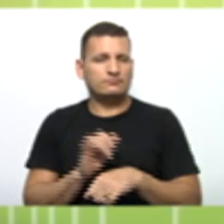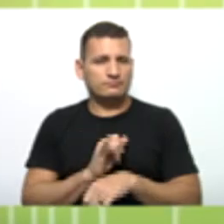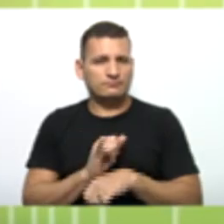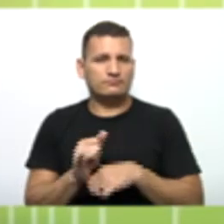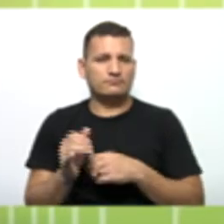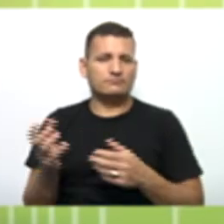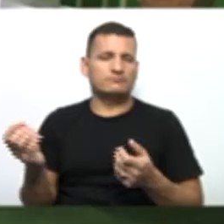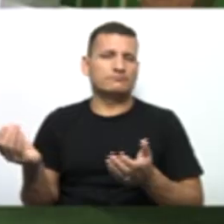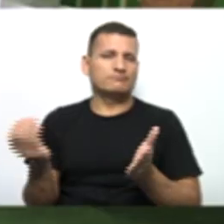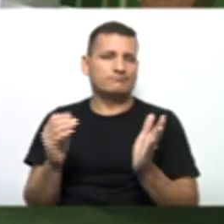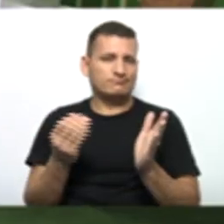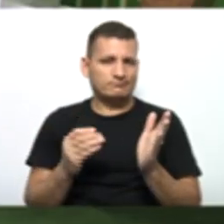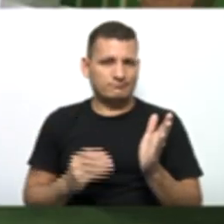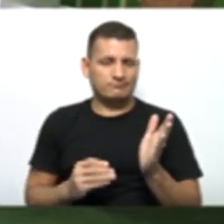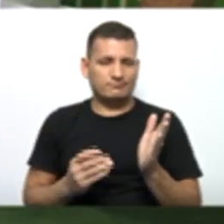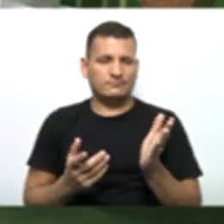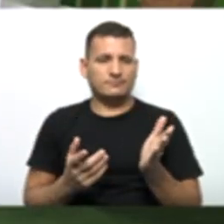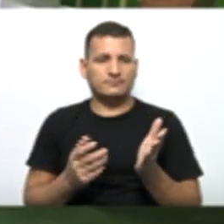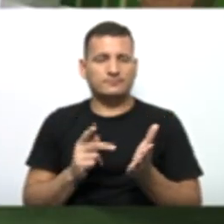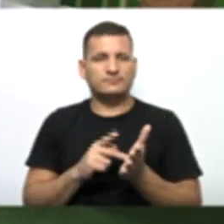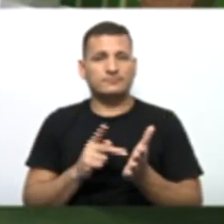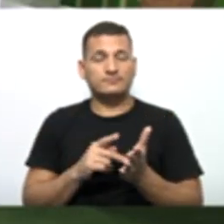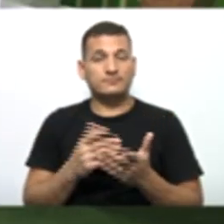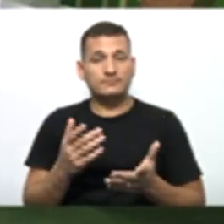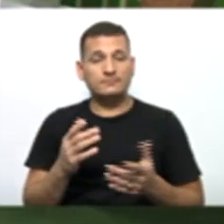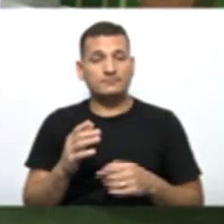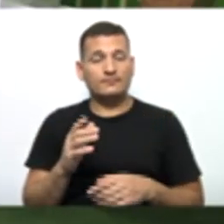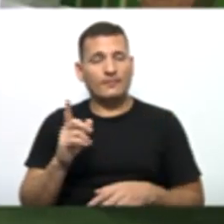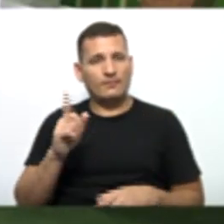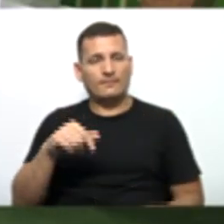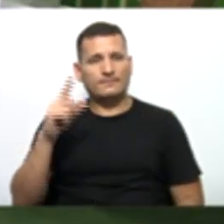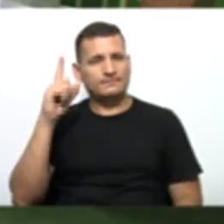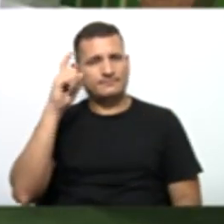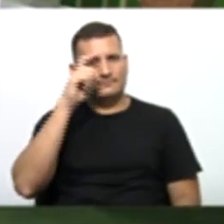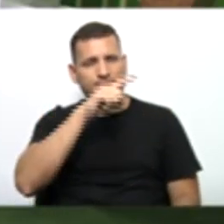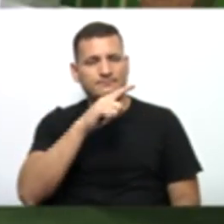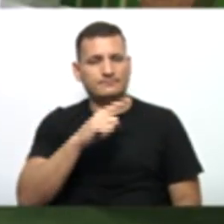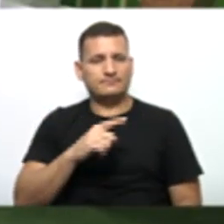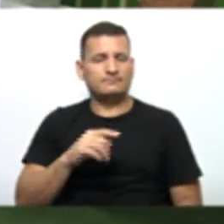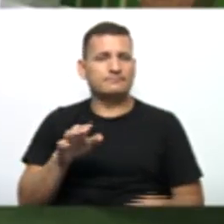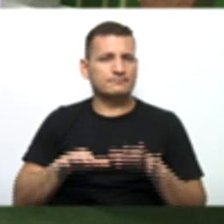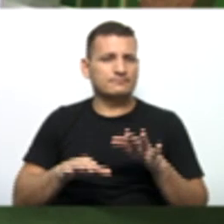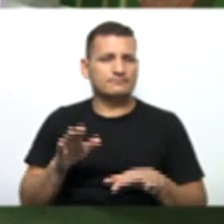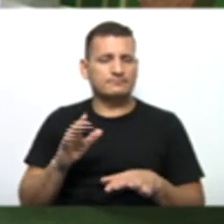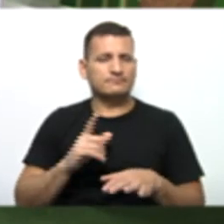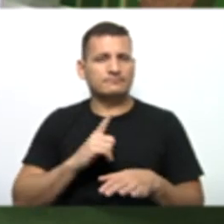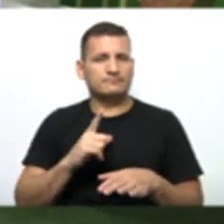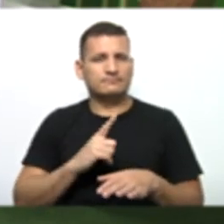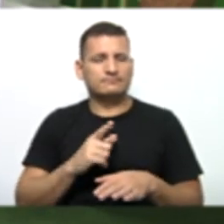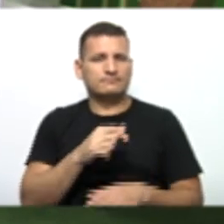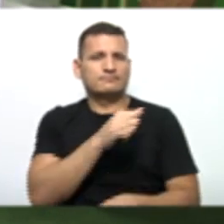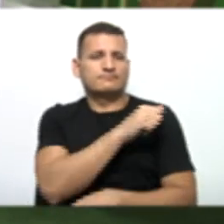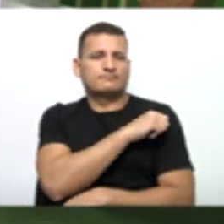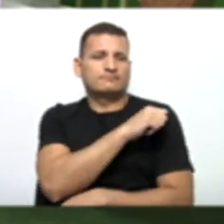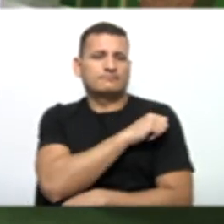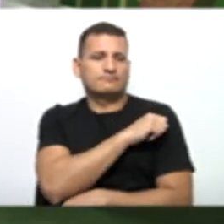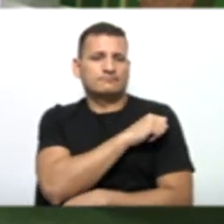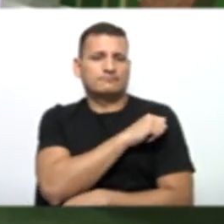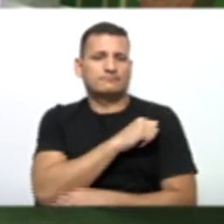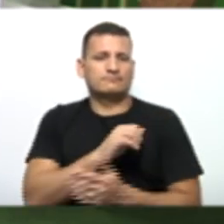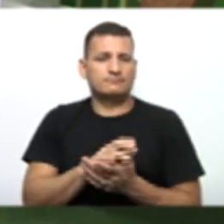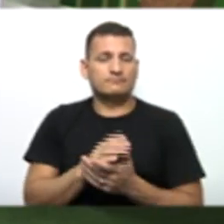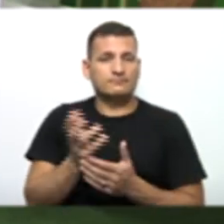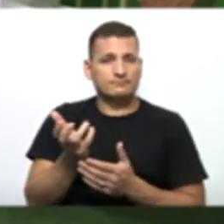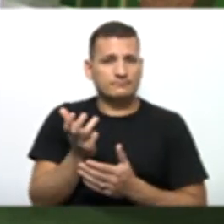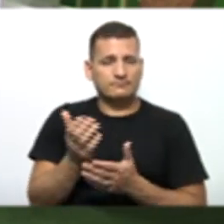professor Marlon? Essa é a dificuldade que a gente encontra com os nossos alunos. Eles querem